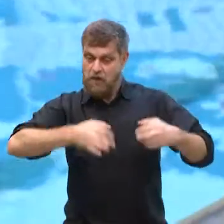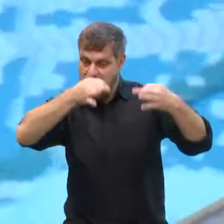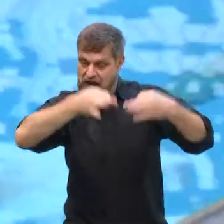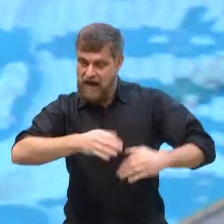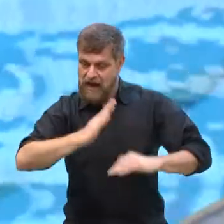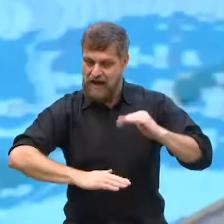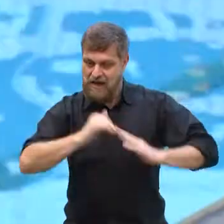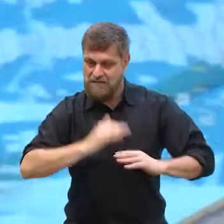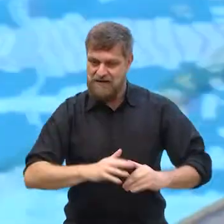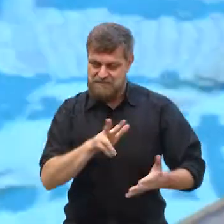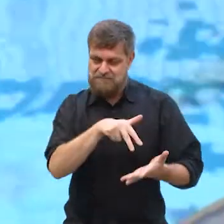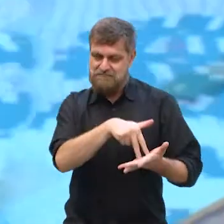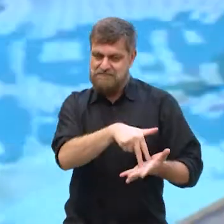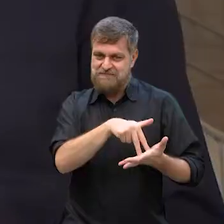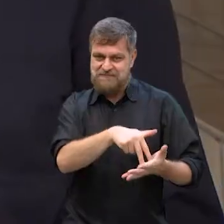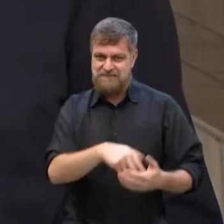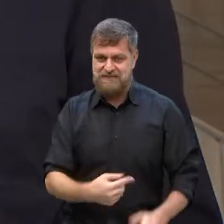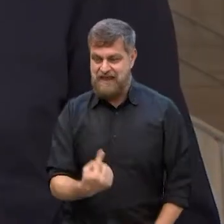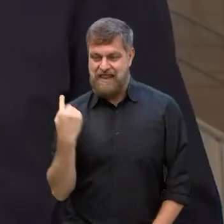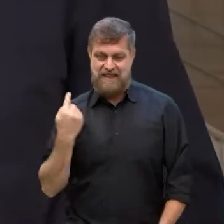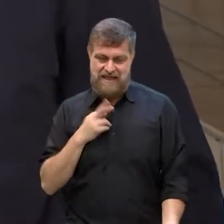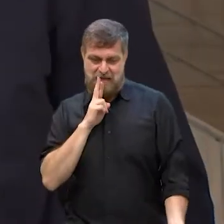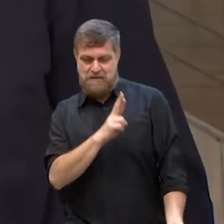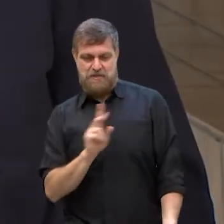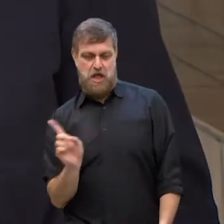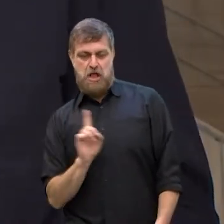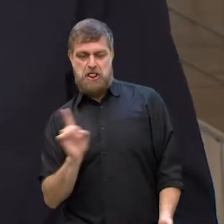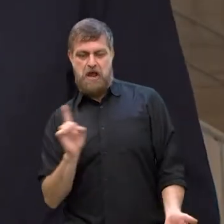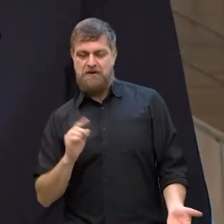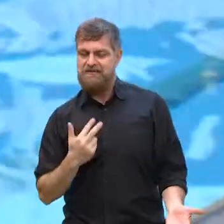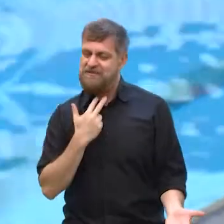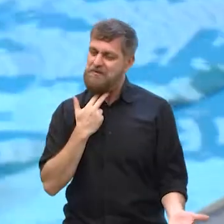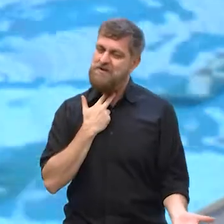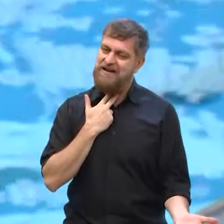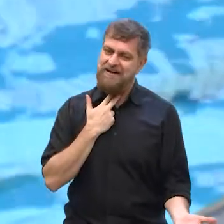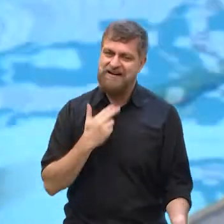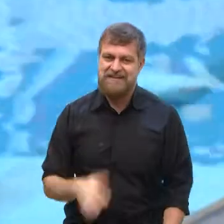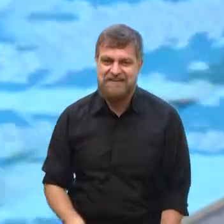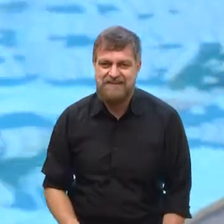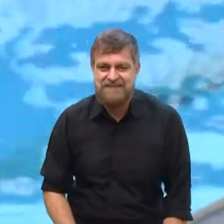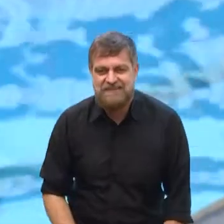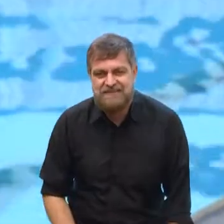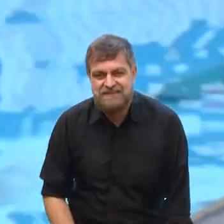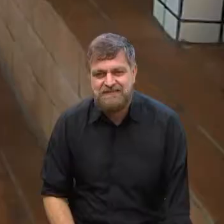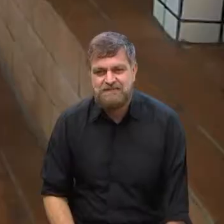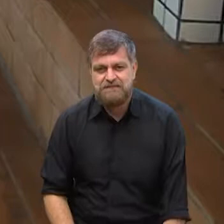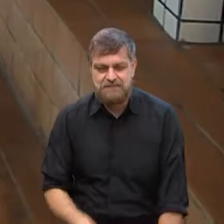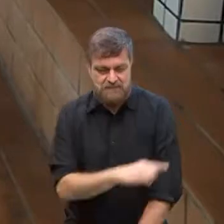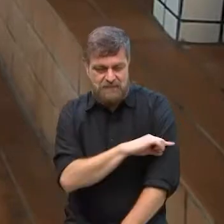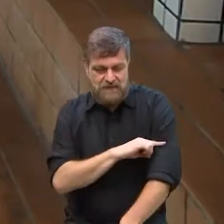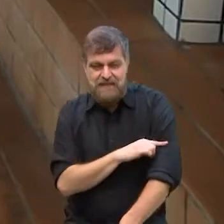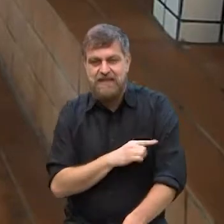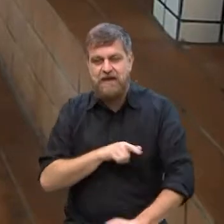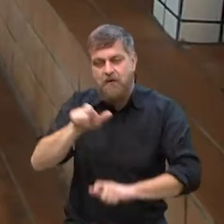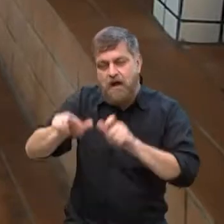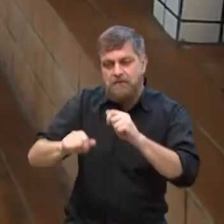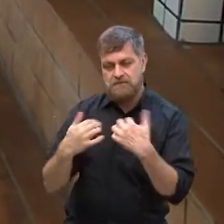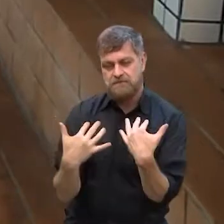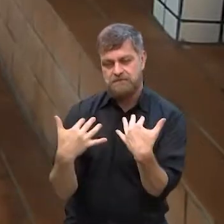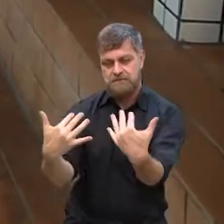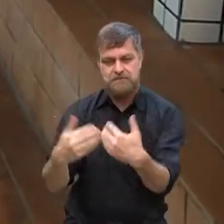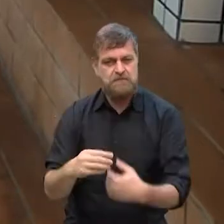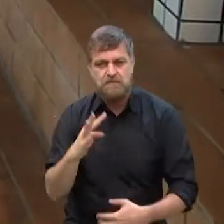fazer. Exatamente, ali ela vai falar, não, claro que De não. jeito, maneira. Que isso. Ô Daniel, para quem está em casa, não